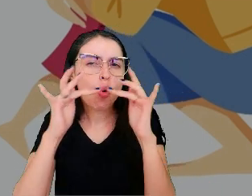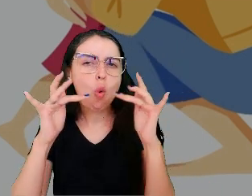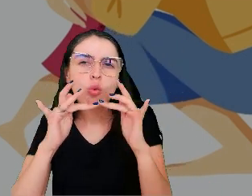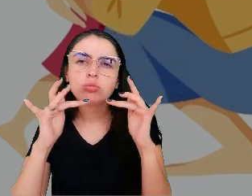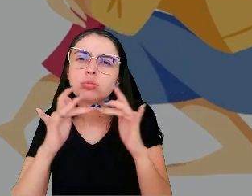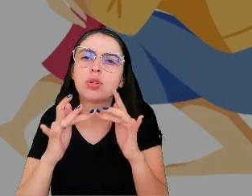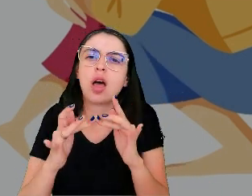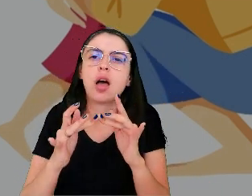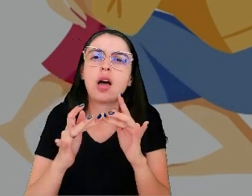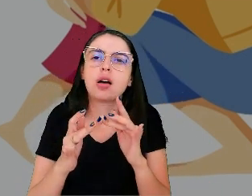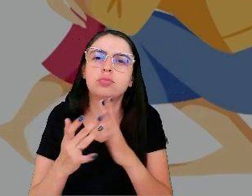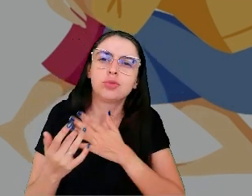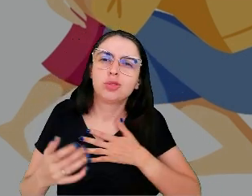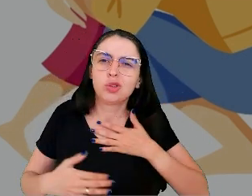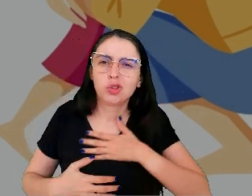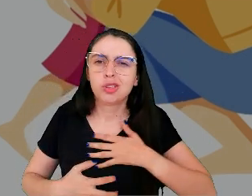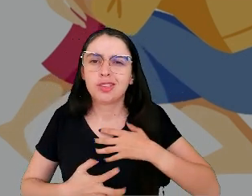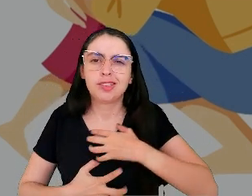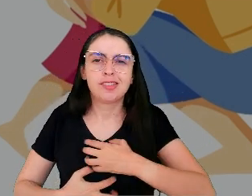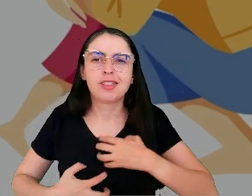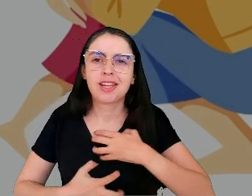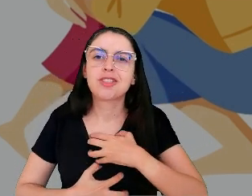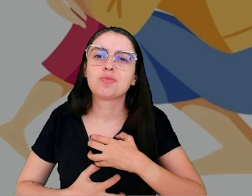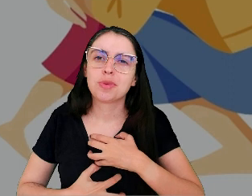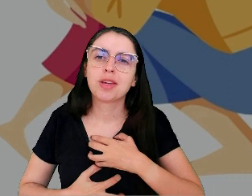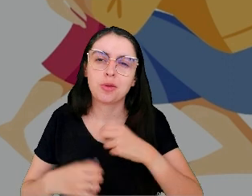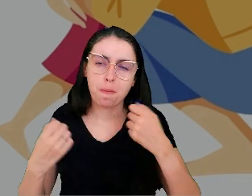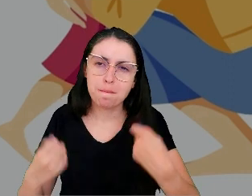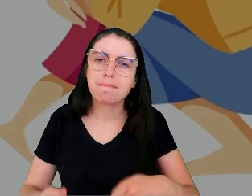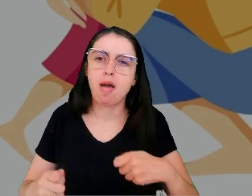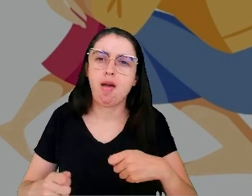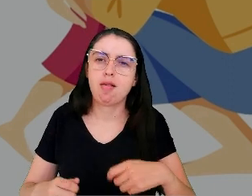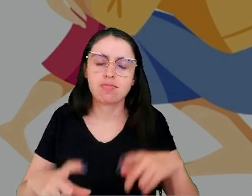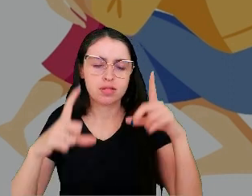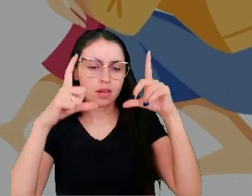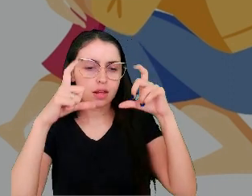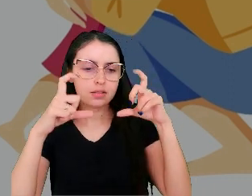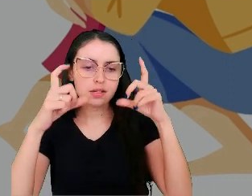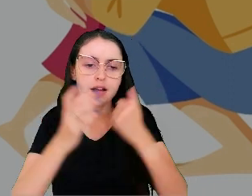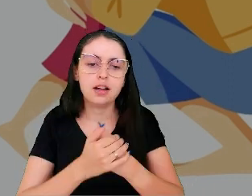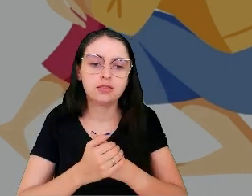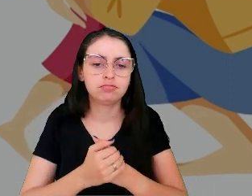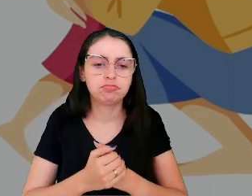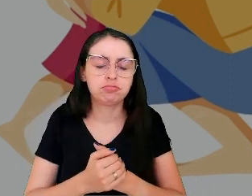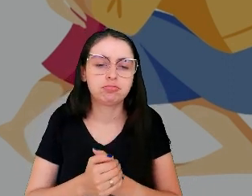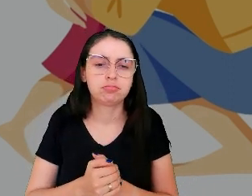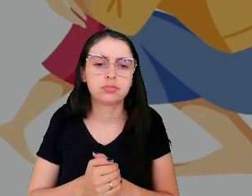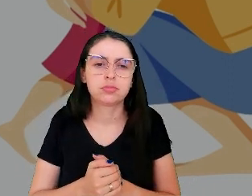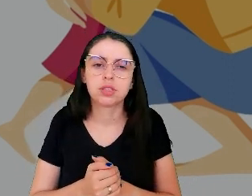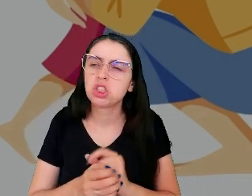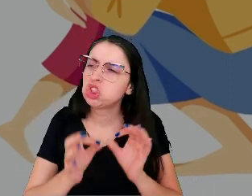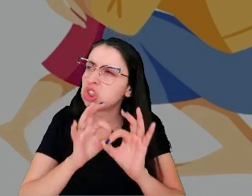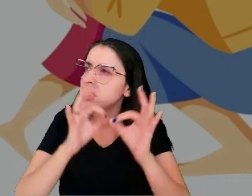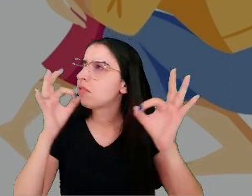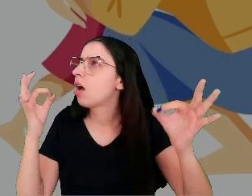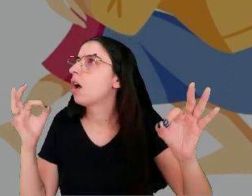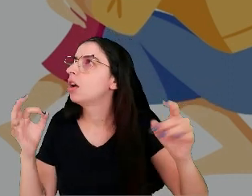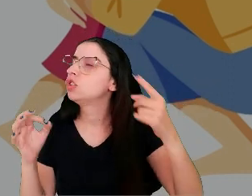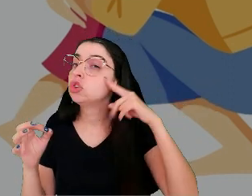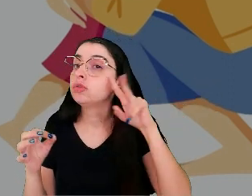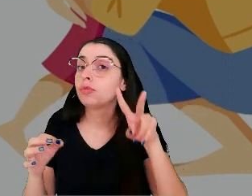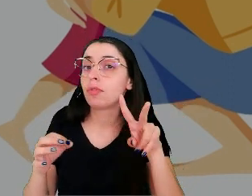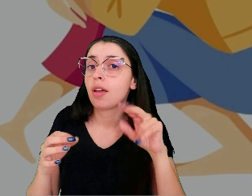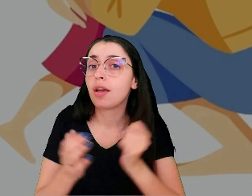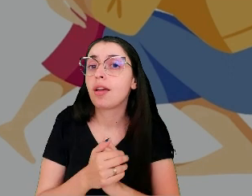ligação, tenho um viés afetivo grande, né? De eu ter podido registrar, né, sem nenhuma, longe da intenção